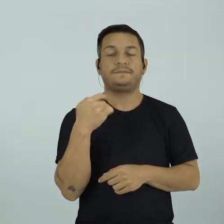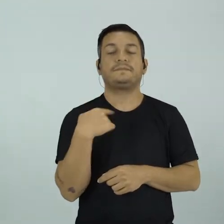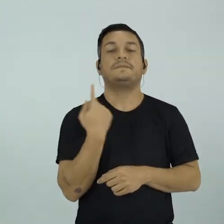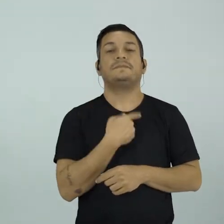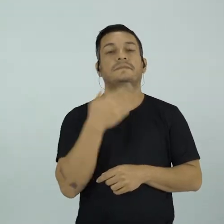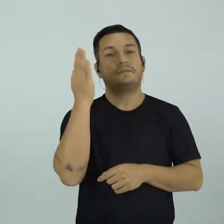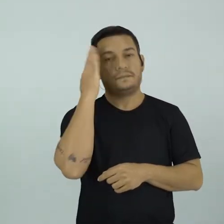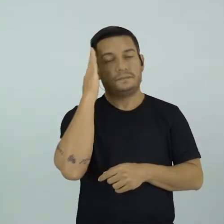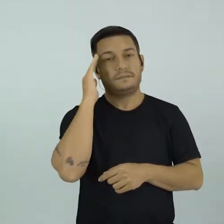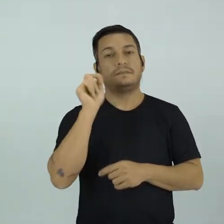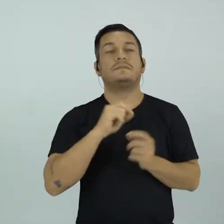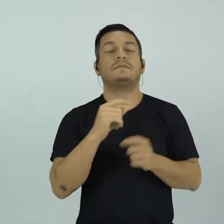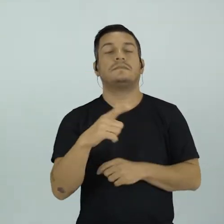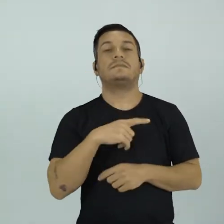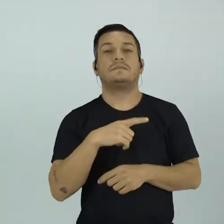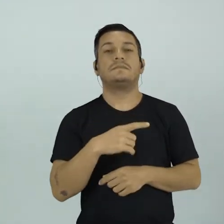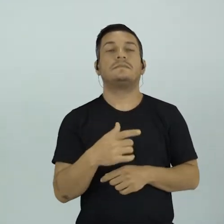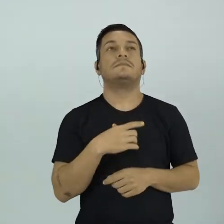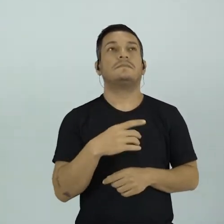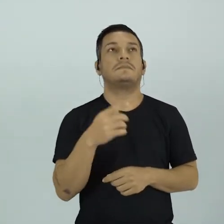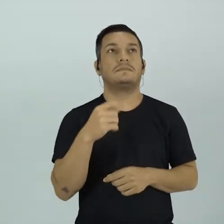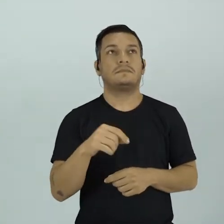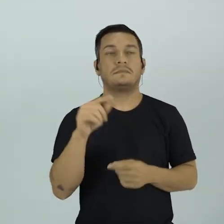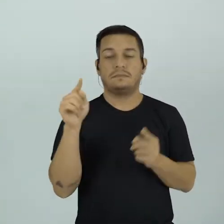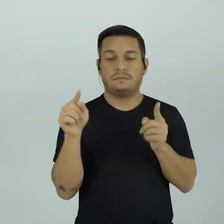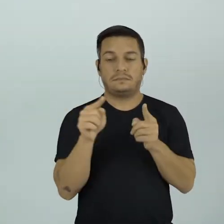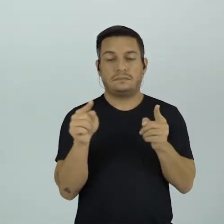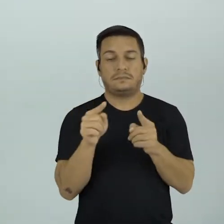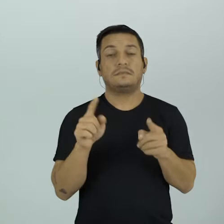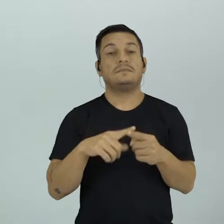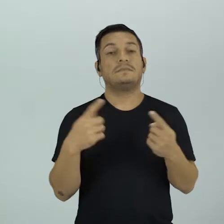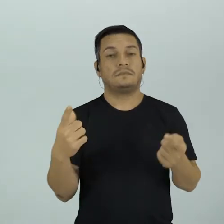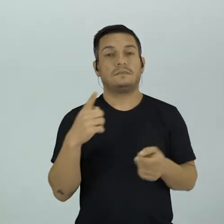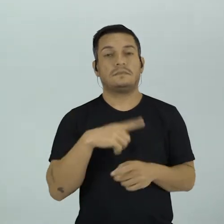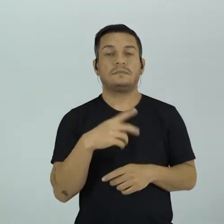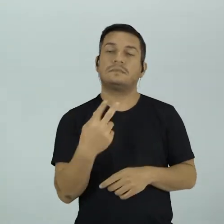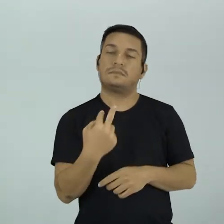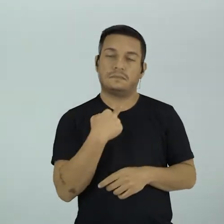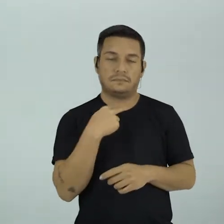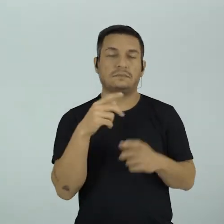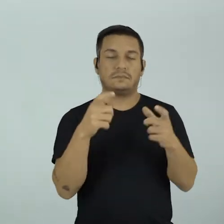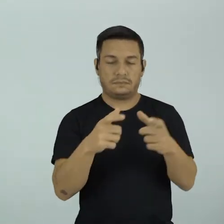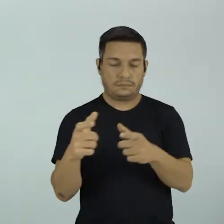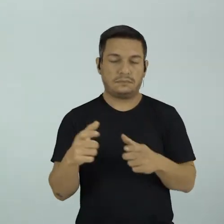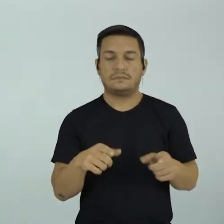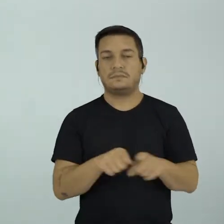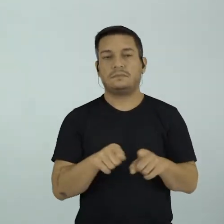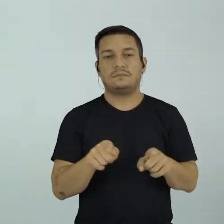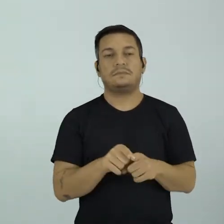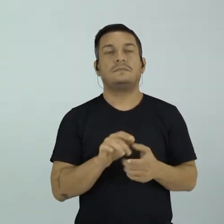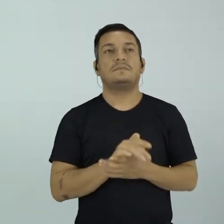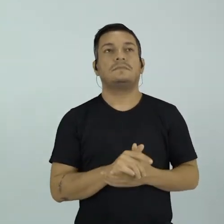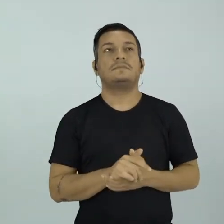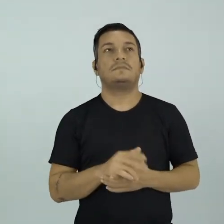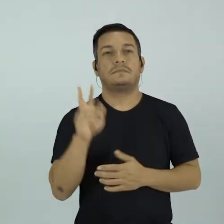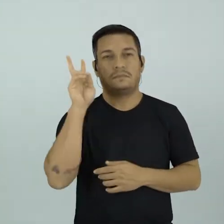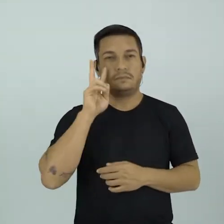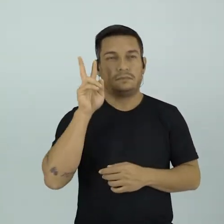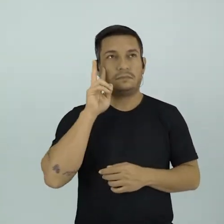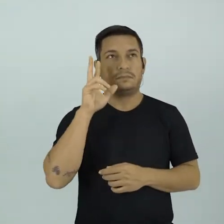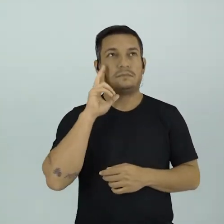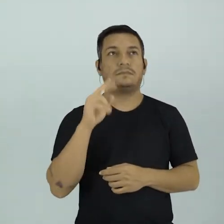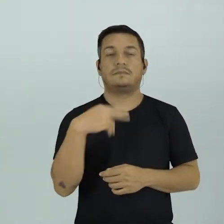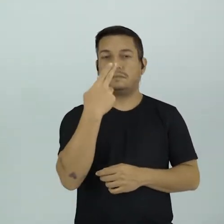também sabemos que ocupa um lugar no espaço, é um espaço menor, porém está ocupando. Temos também, lembra lá do